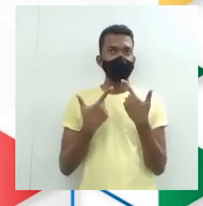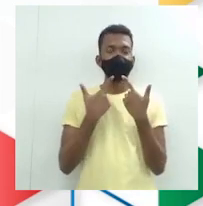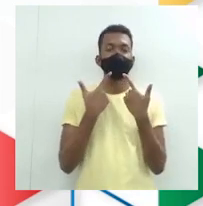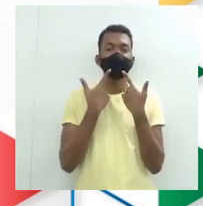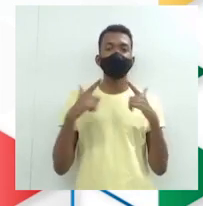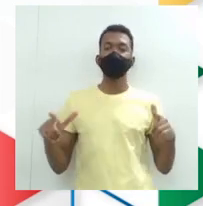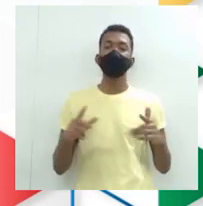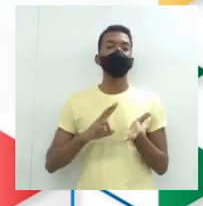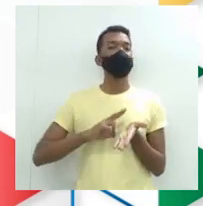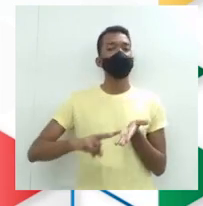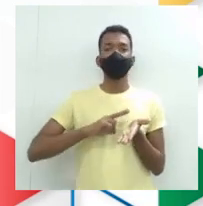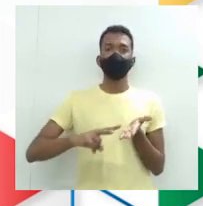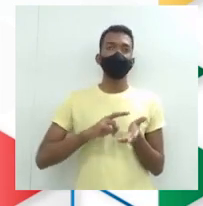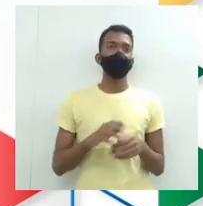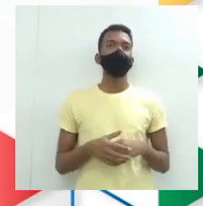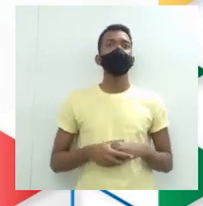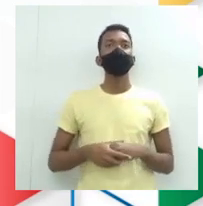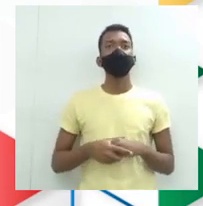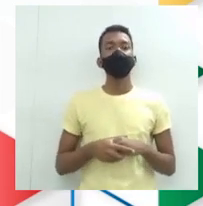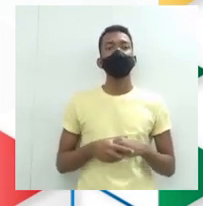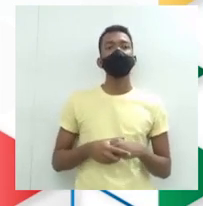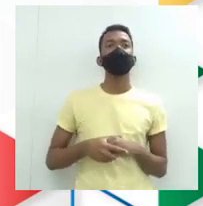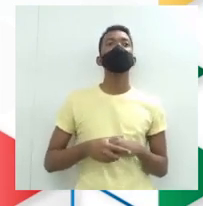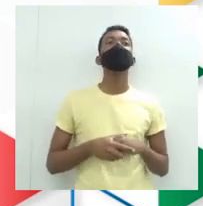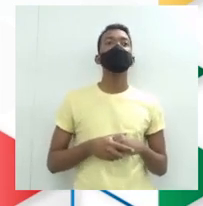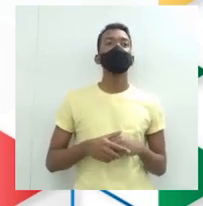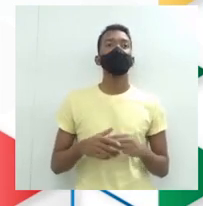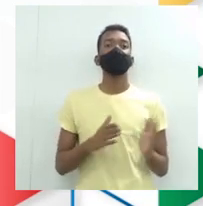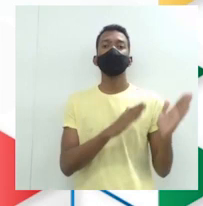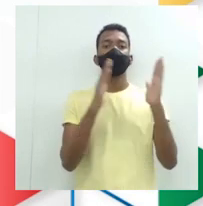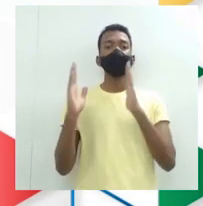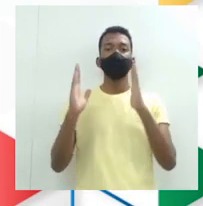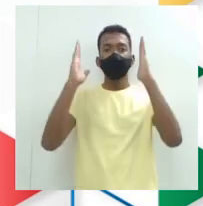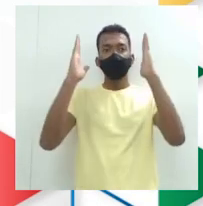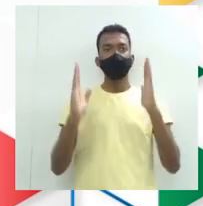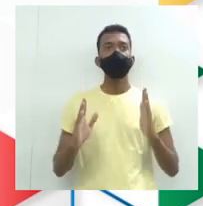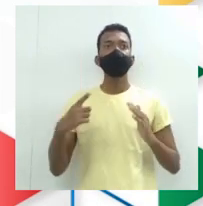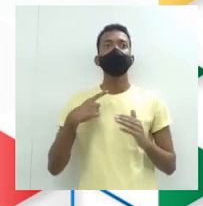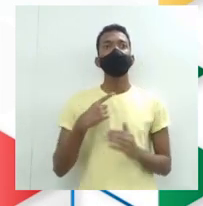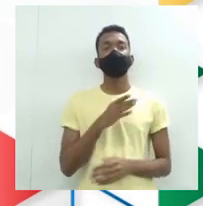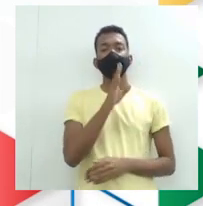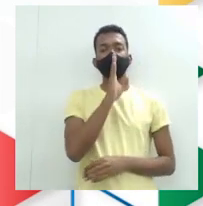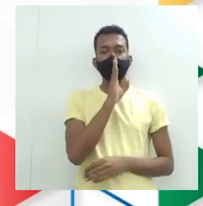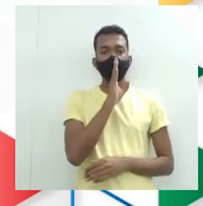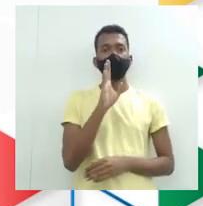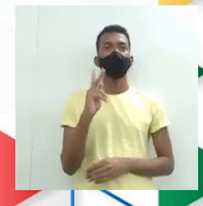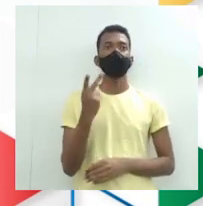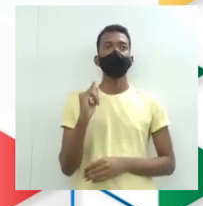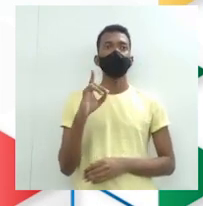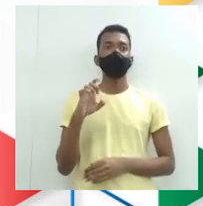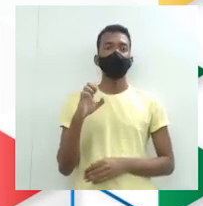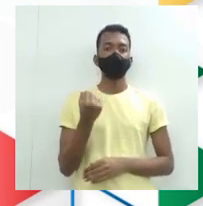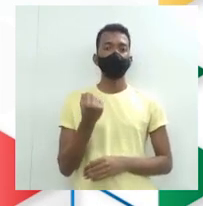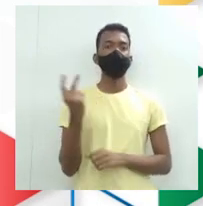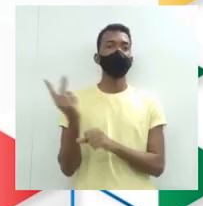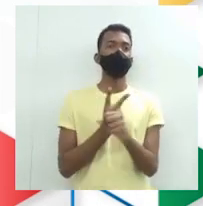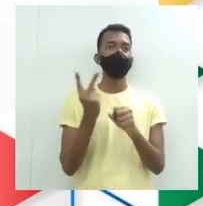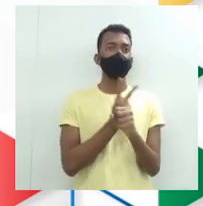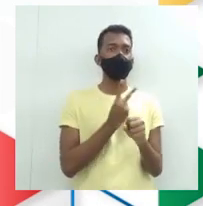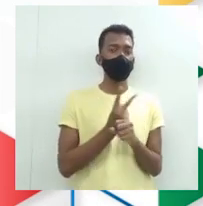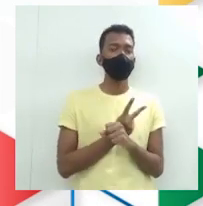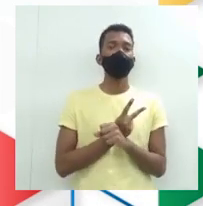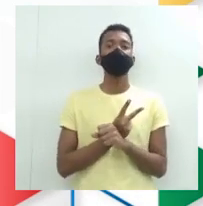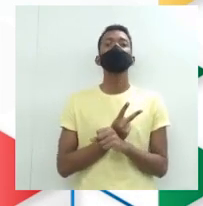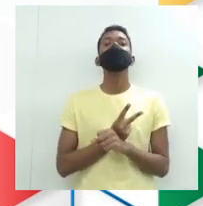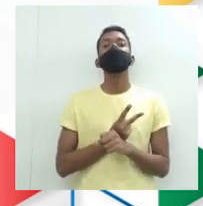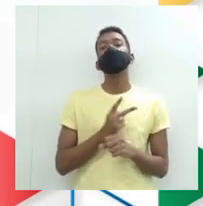rápido para as pessoas entenderem. No do meio a gente tem Silence hides violence. Silêncio esconde